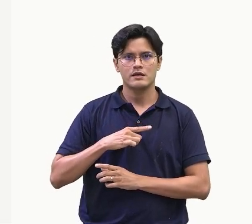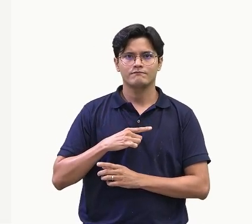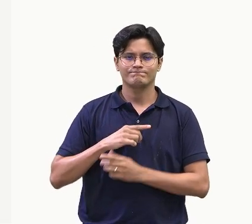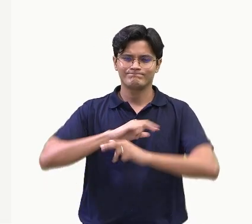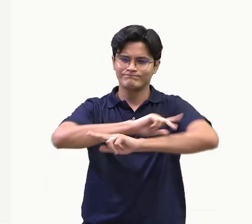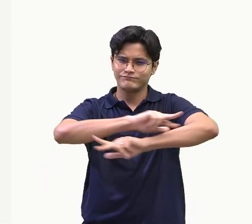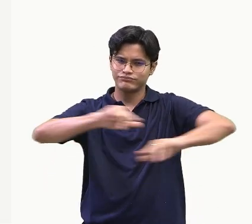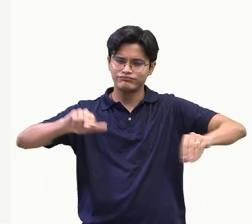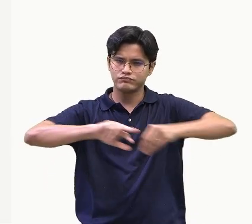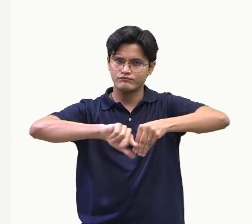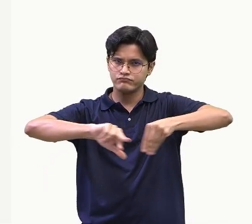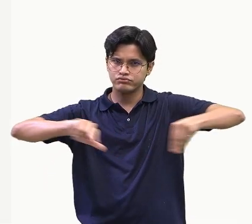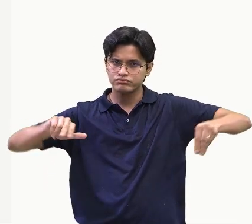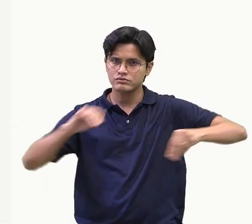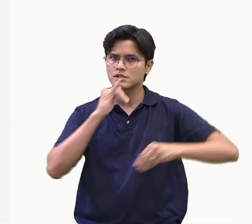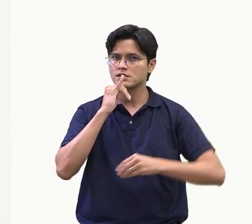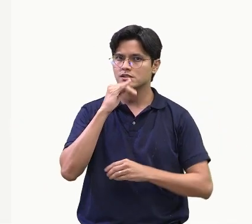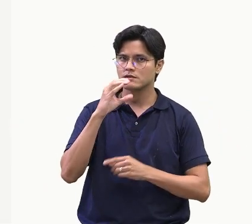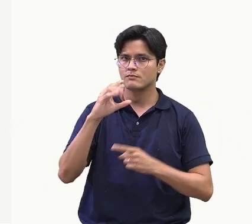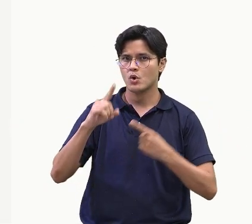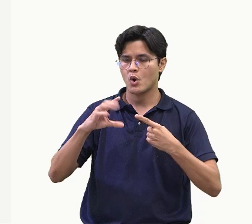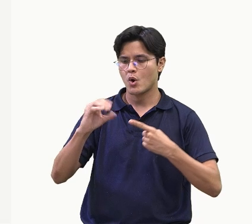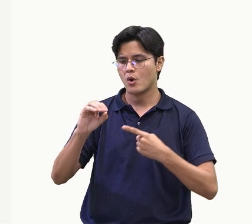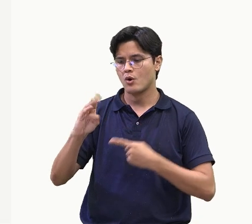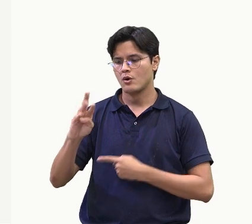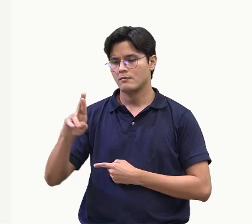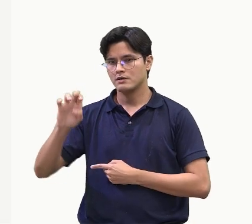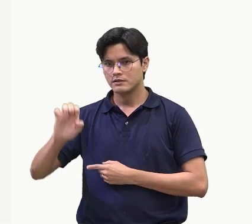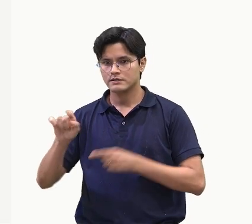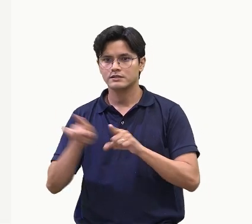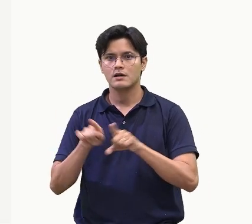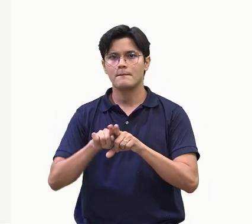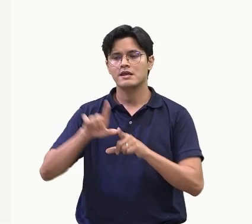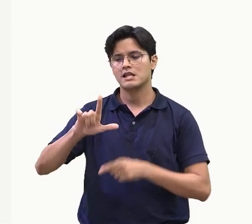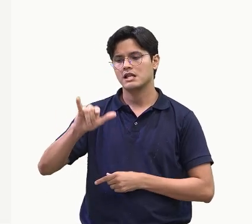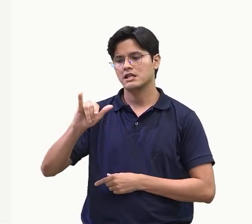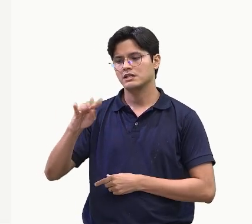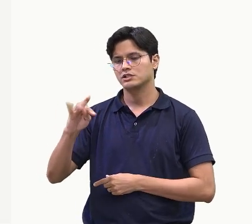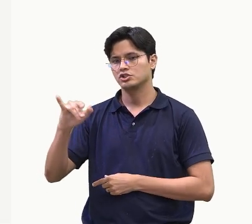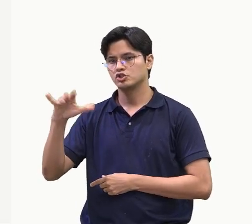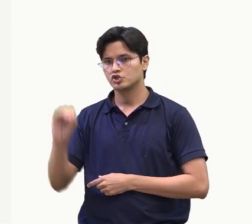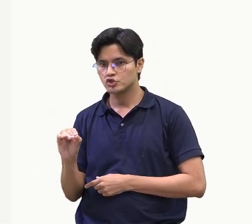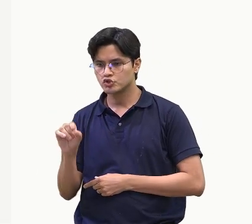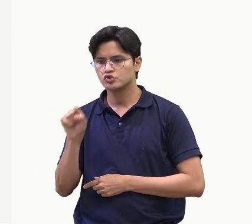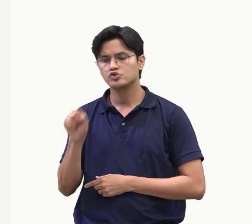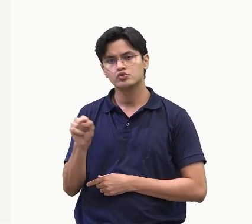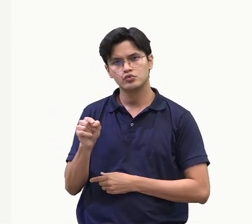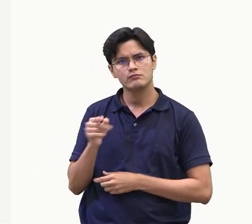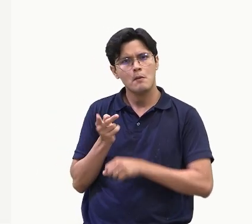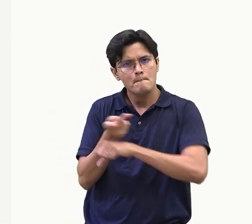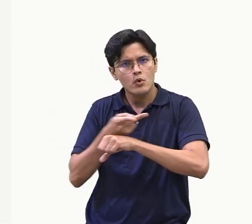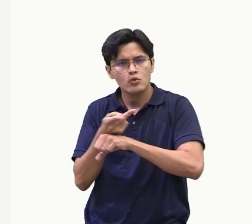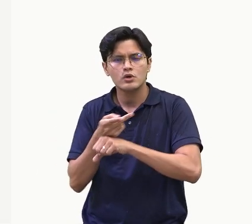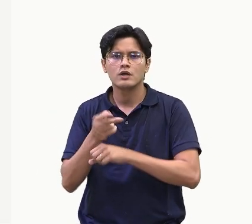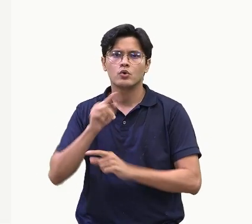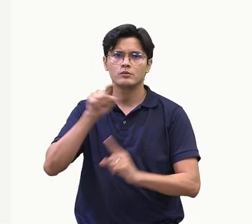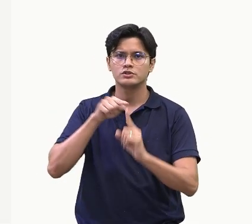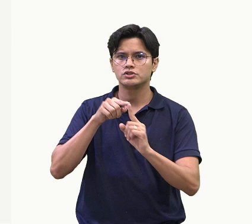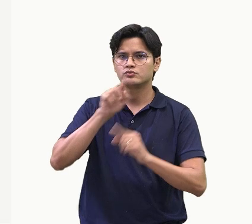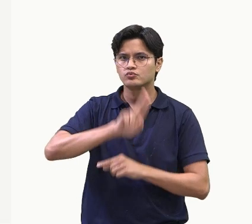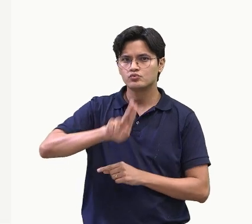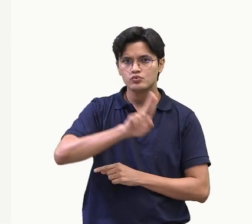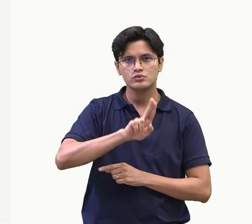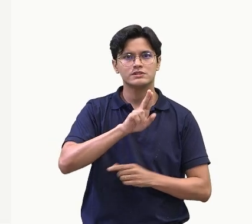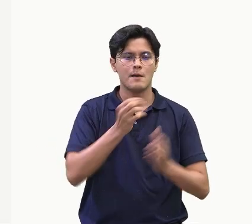principal material exportado pelo Chile, e o lítio, que é muito procurado por causa das baterias